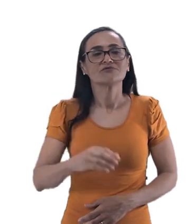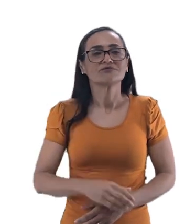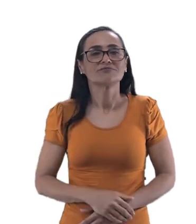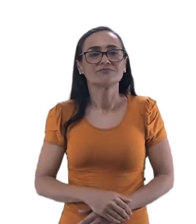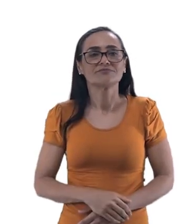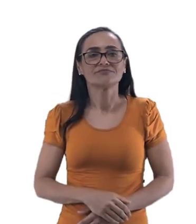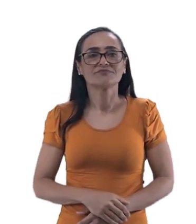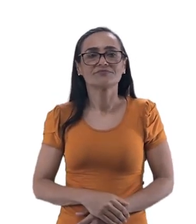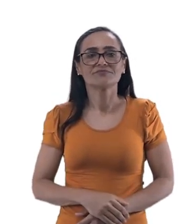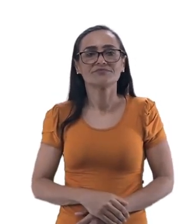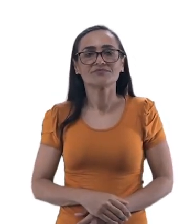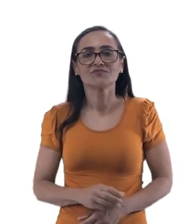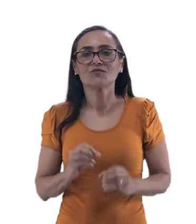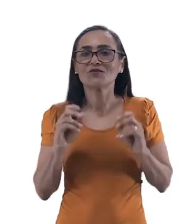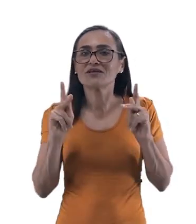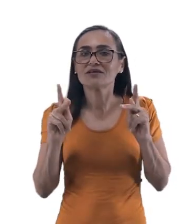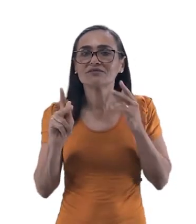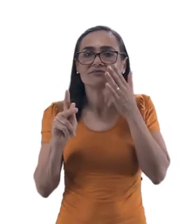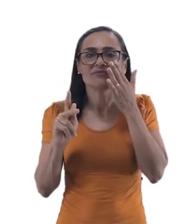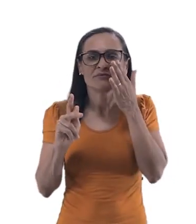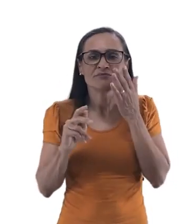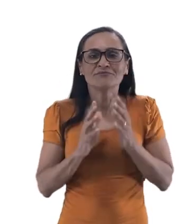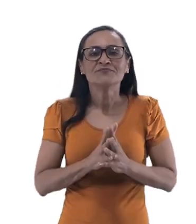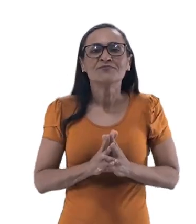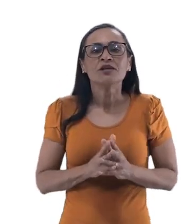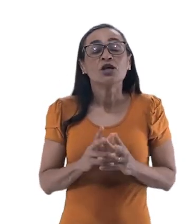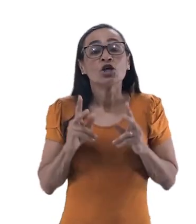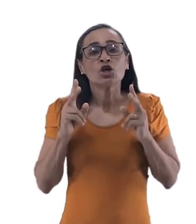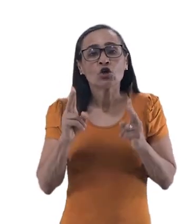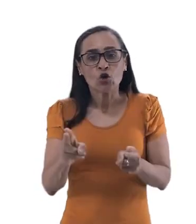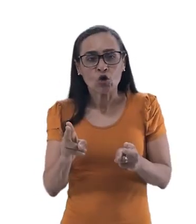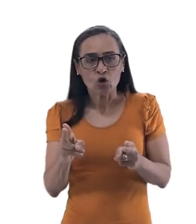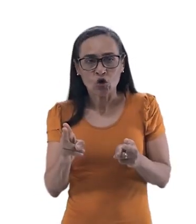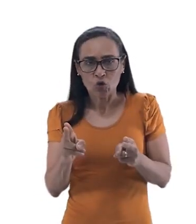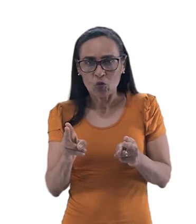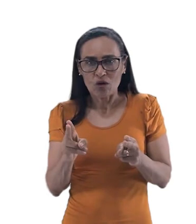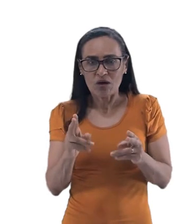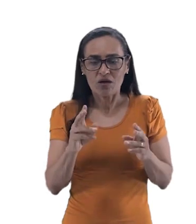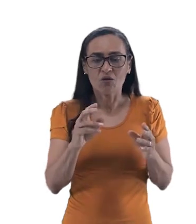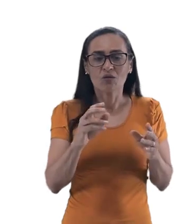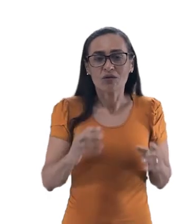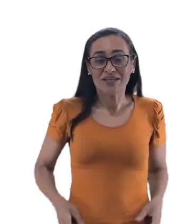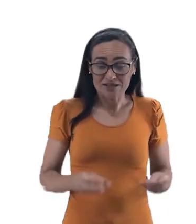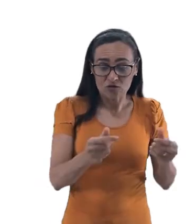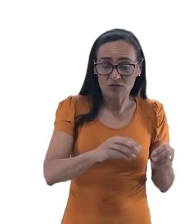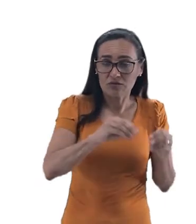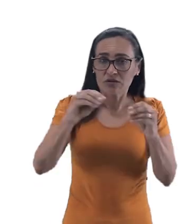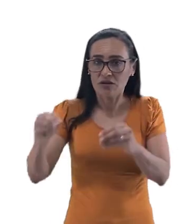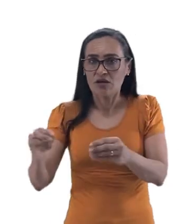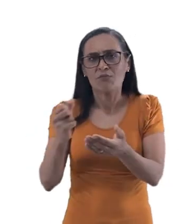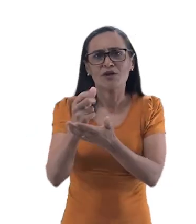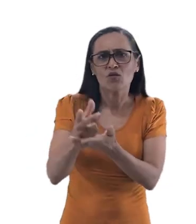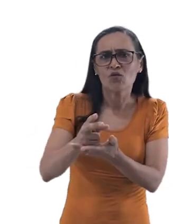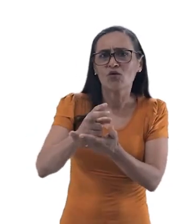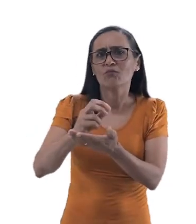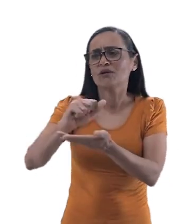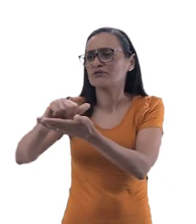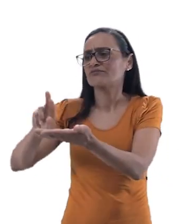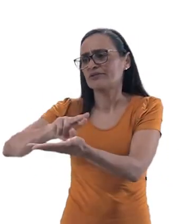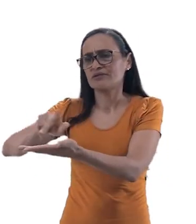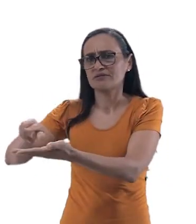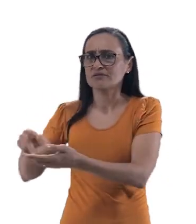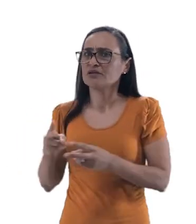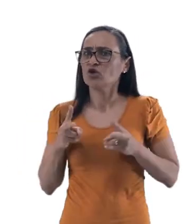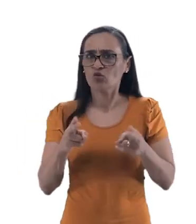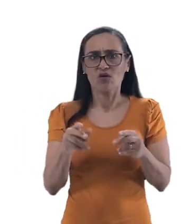20 centavos. Perfeito? Então, a mesma coisa, eu vou levar esse custo para a compra e para as outras